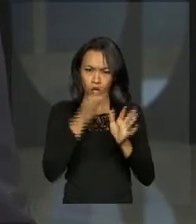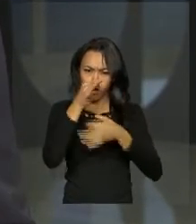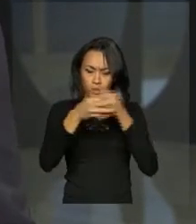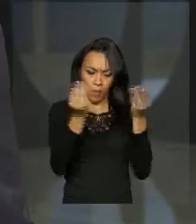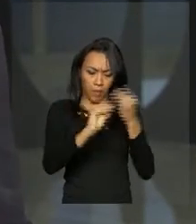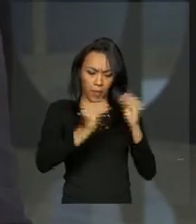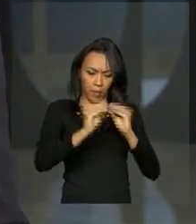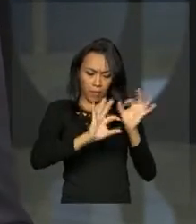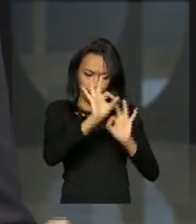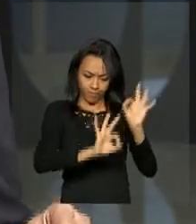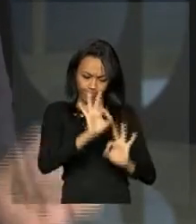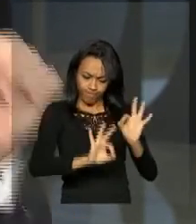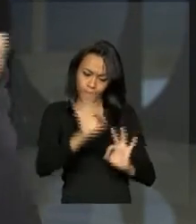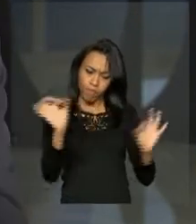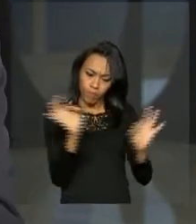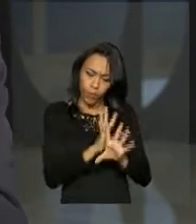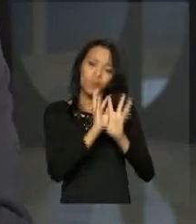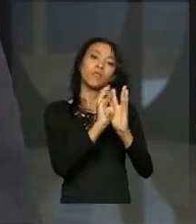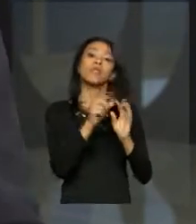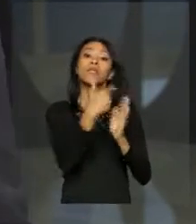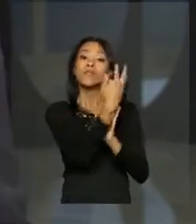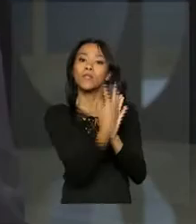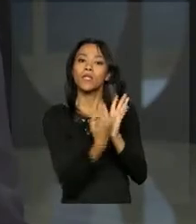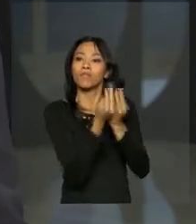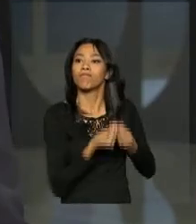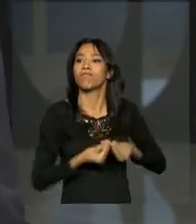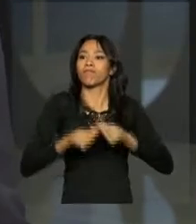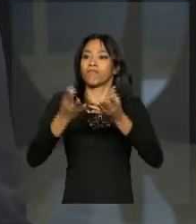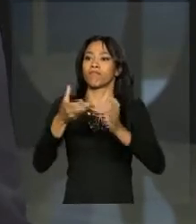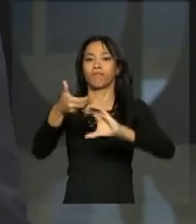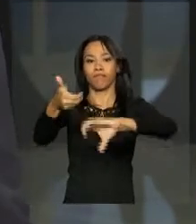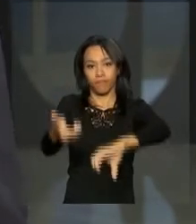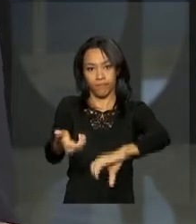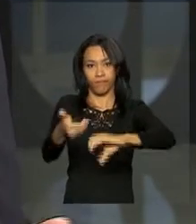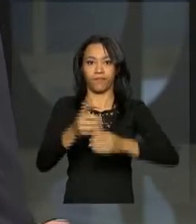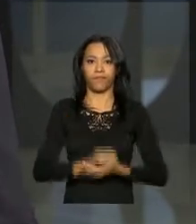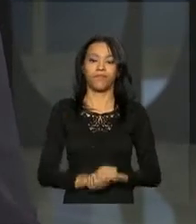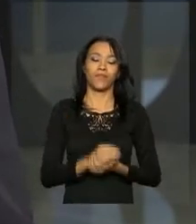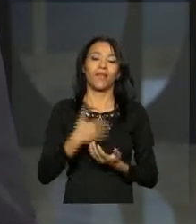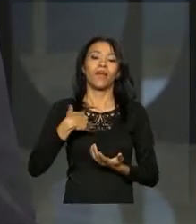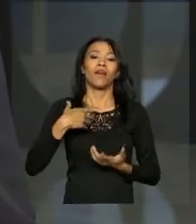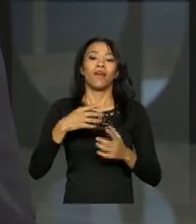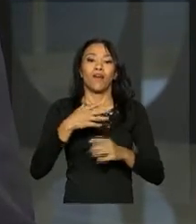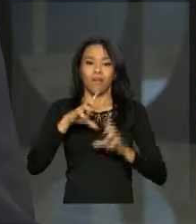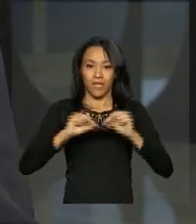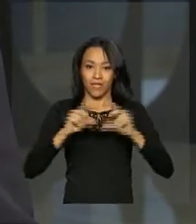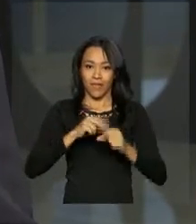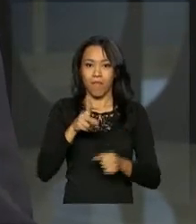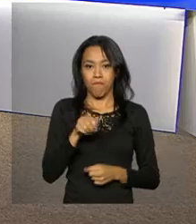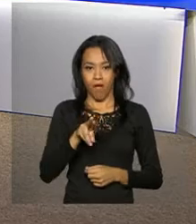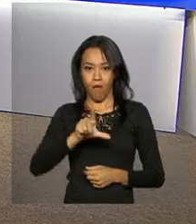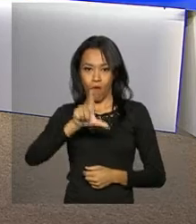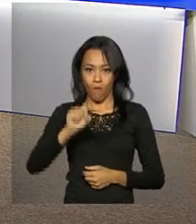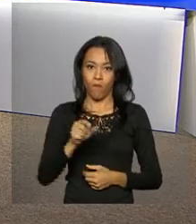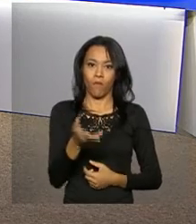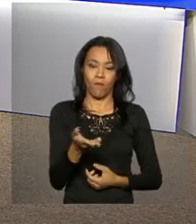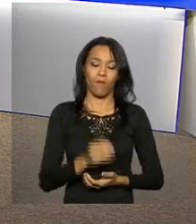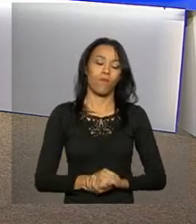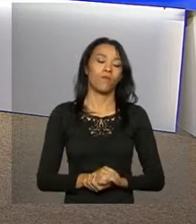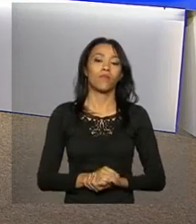social e enviar o texto ao congresso nacional de brasília paulo la sálvia